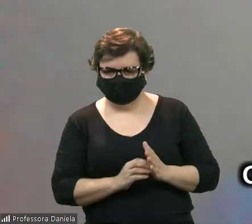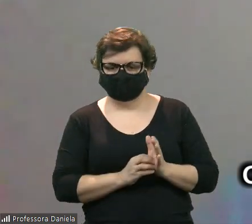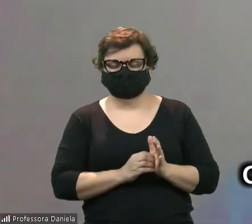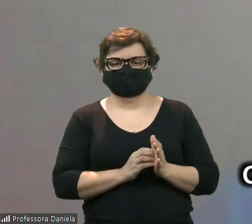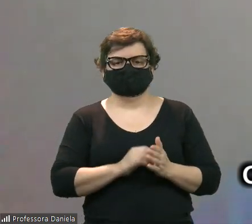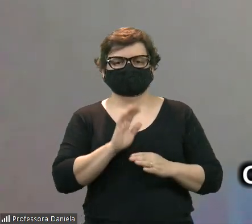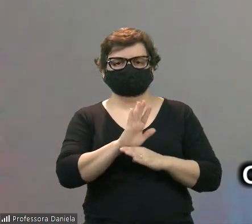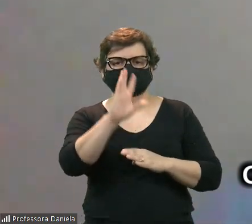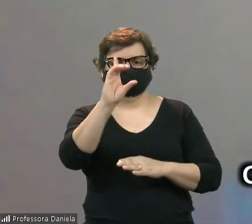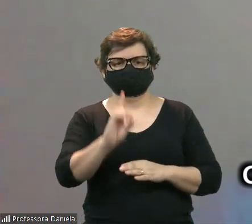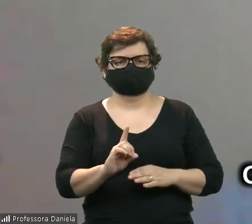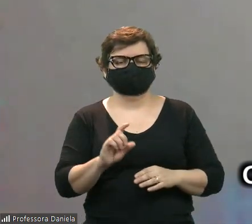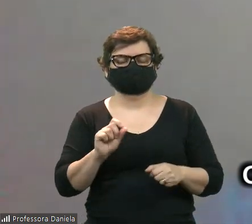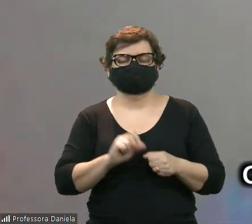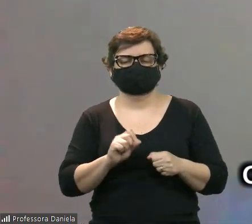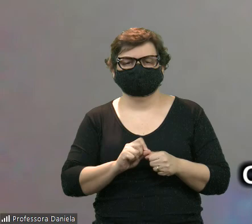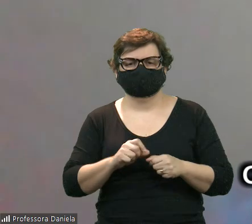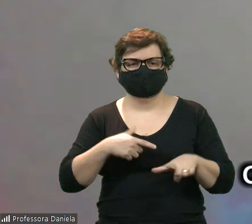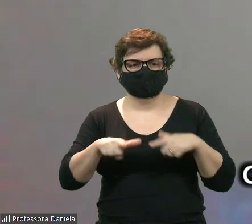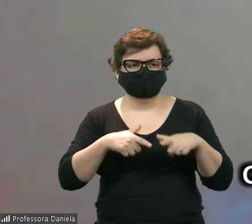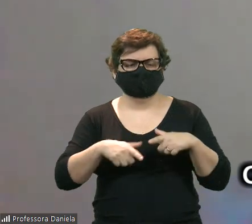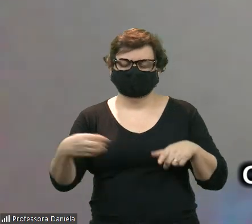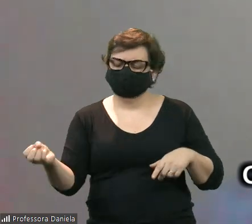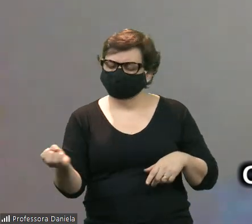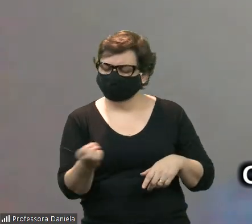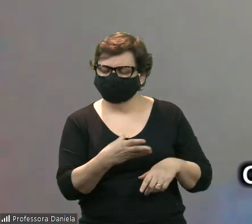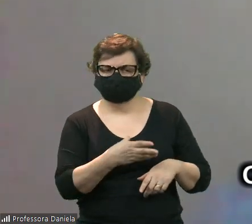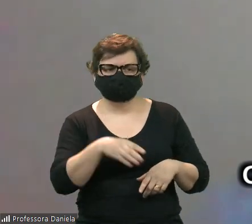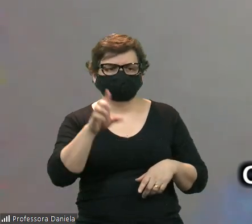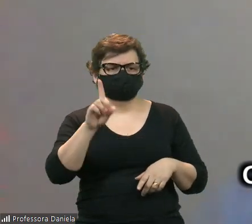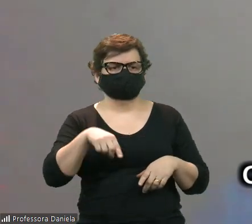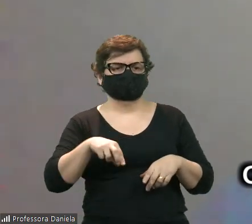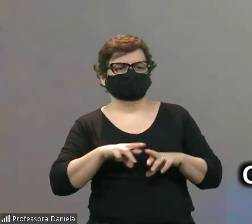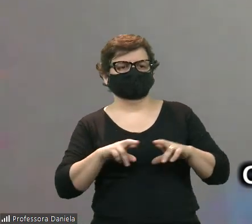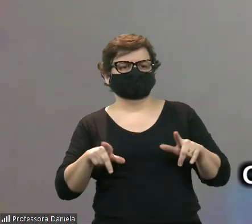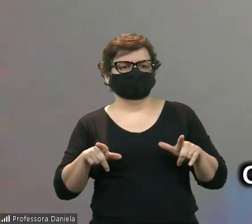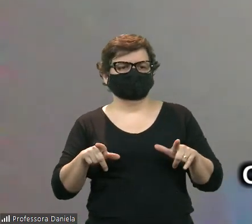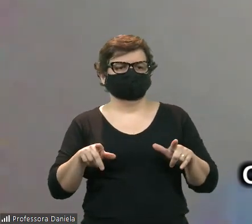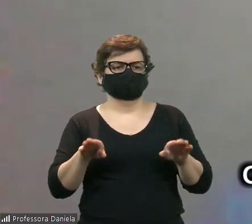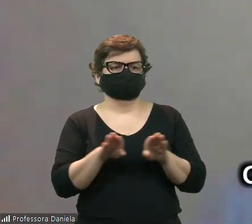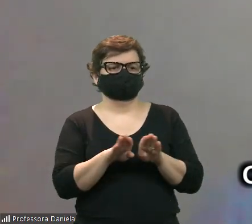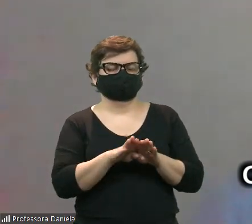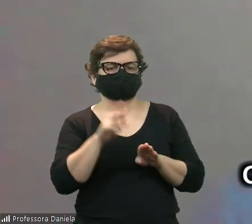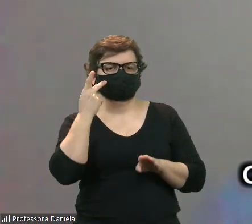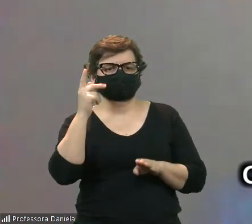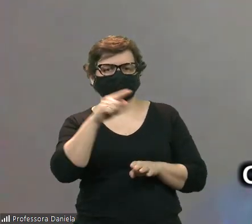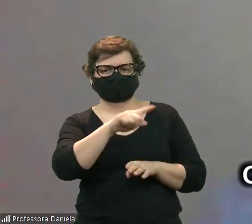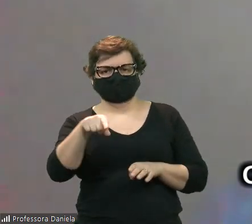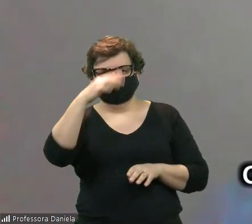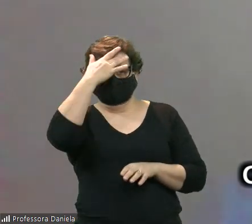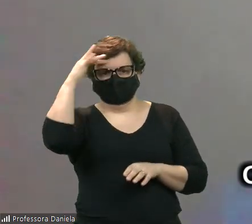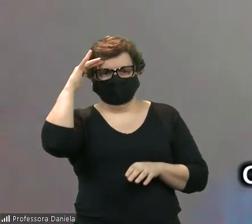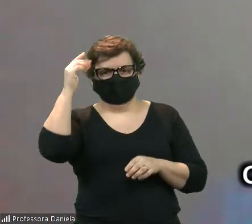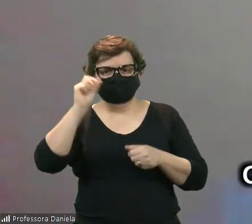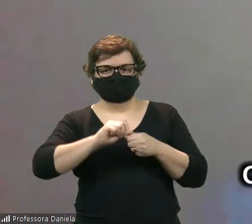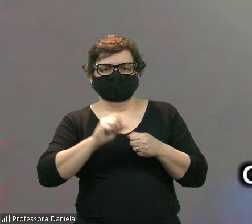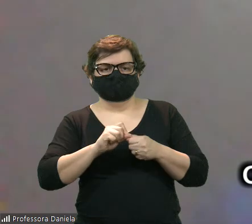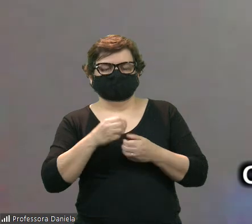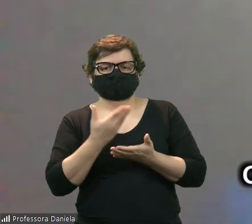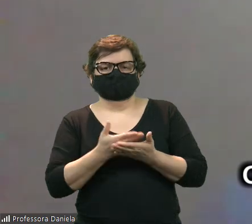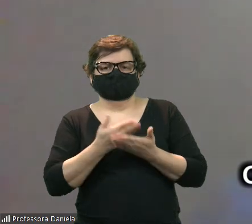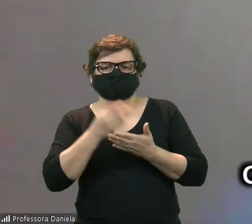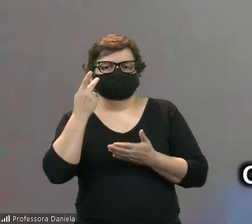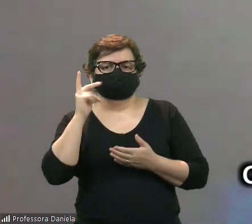que estão fazendo um trabalho inovador, também é diferente para eles, né? estão montando essas aulas para que